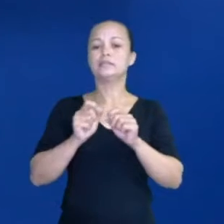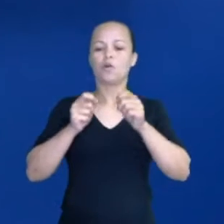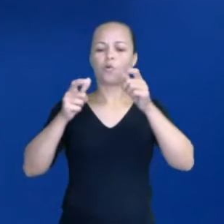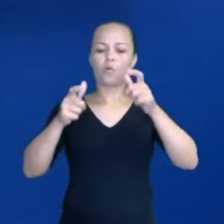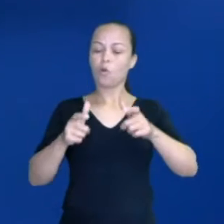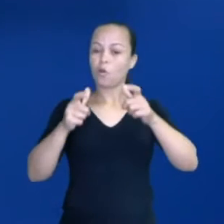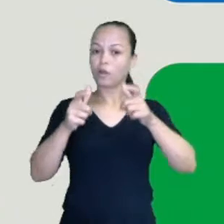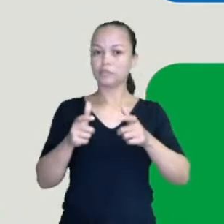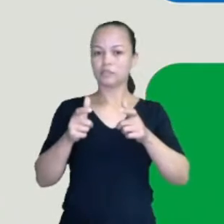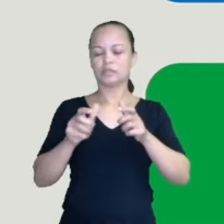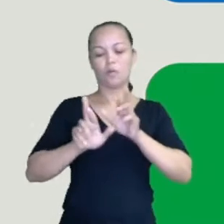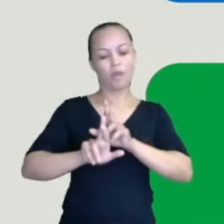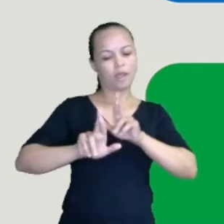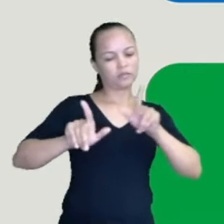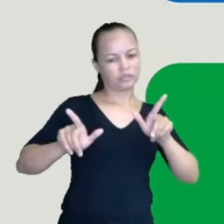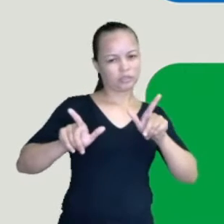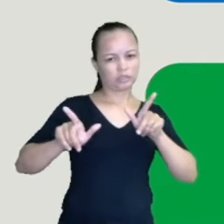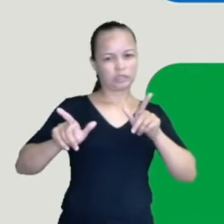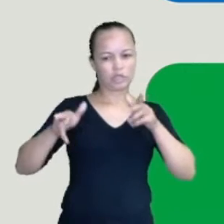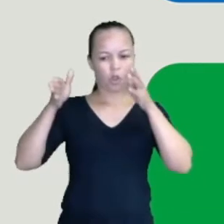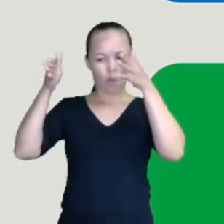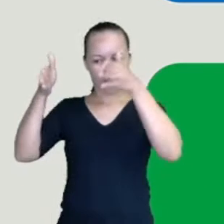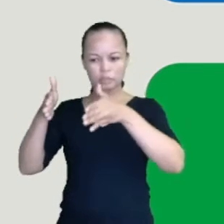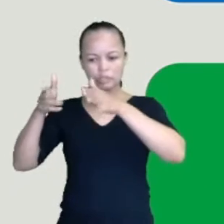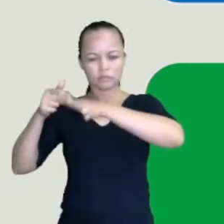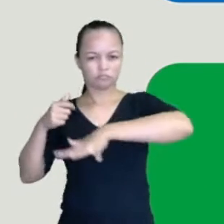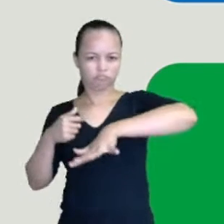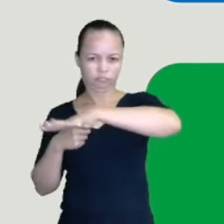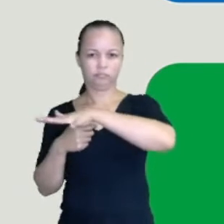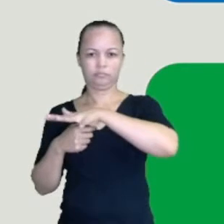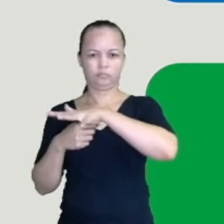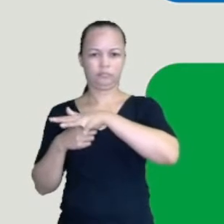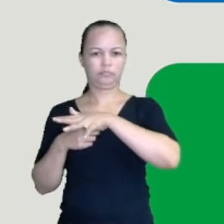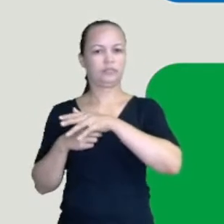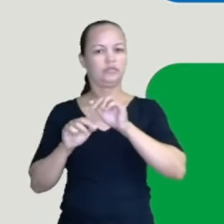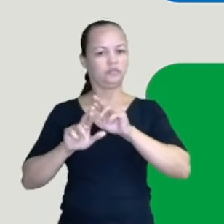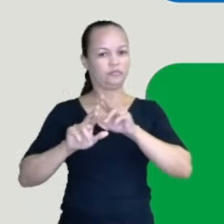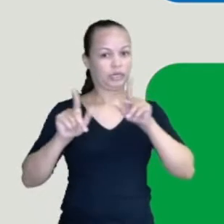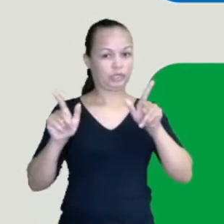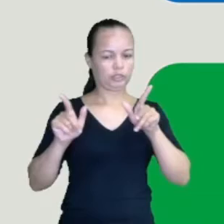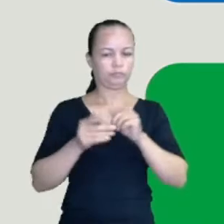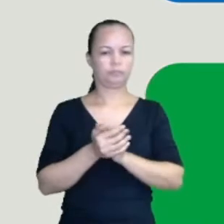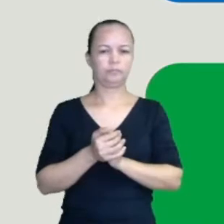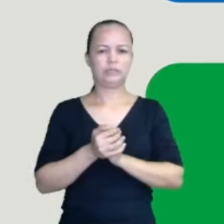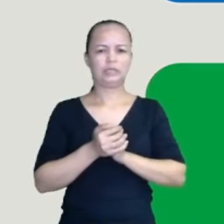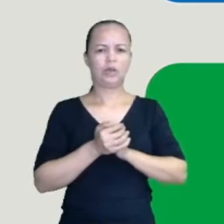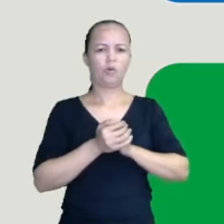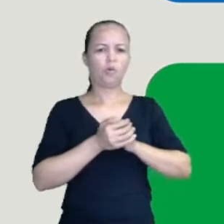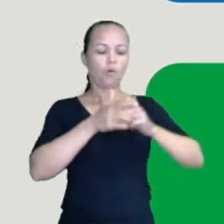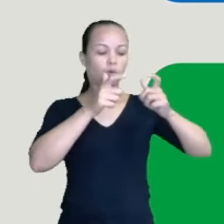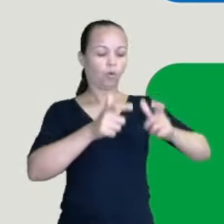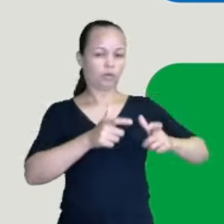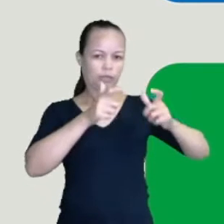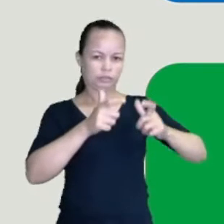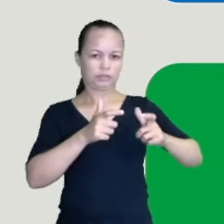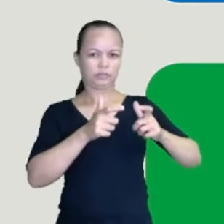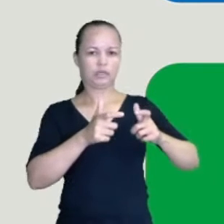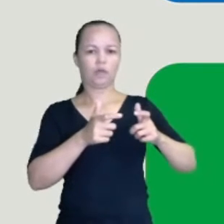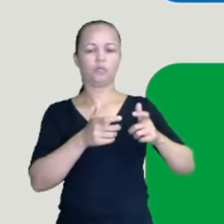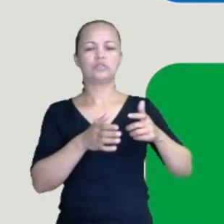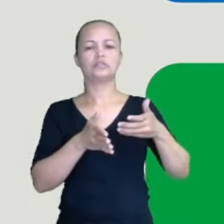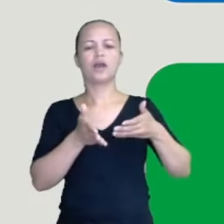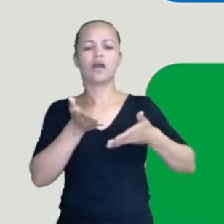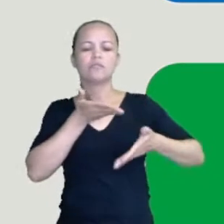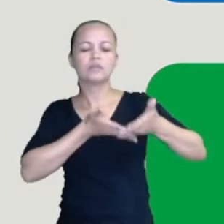localização é diferente de orientação espacial, tá, gente? Localização, ela está relacionada